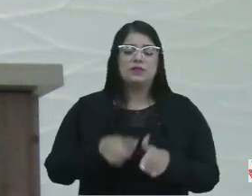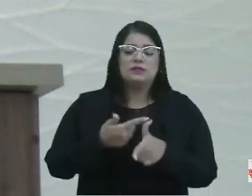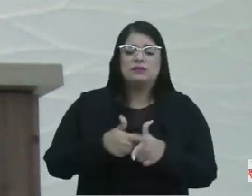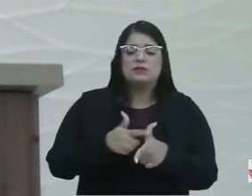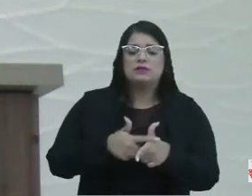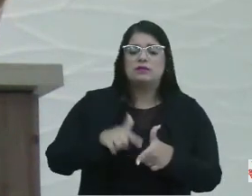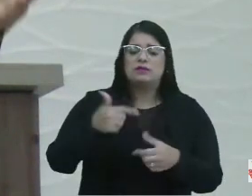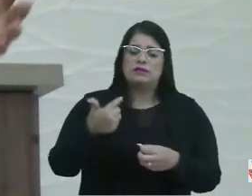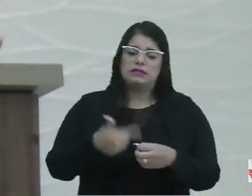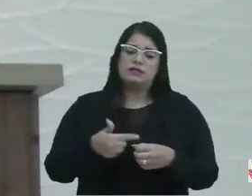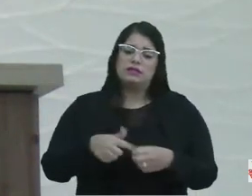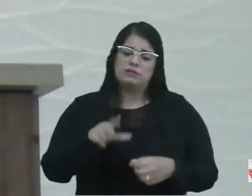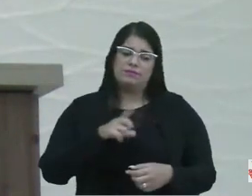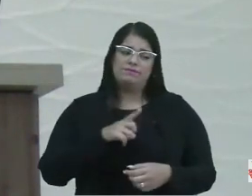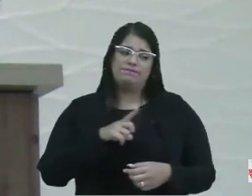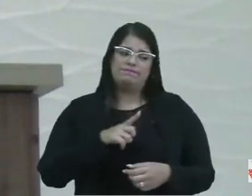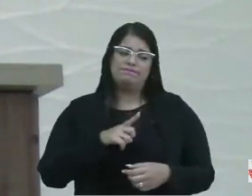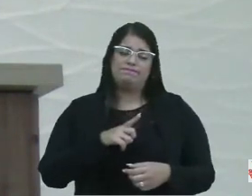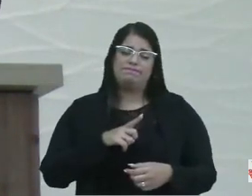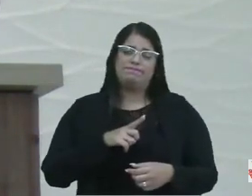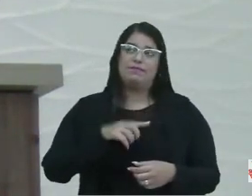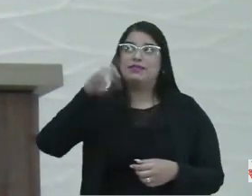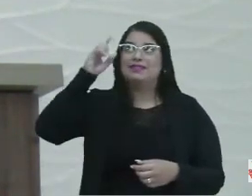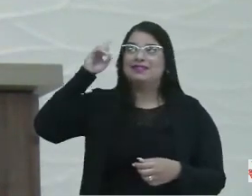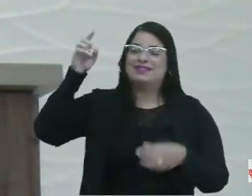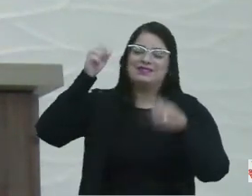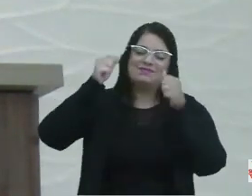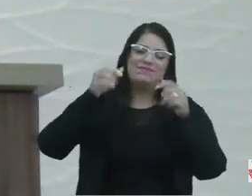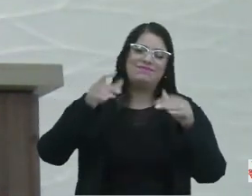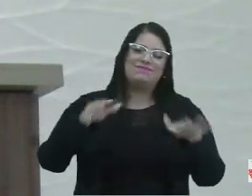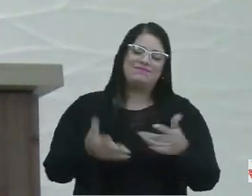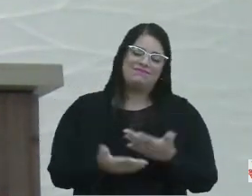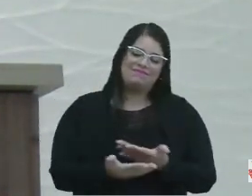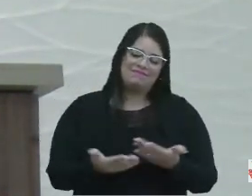município se encontra, e que Deus abençoe a cada um. Um beijo no coração.